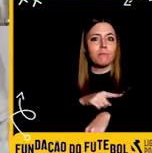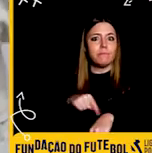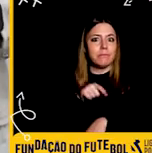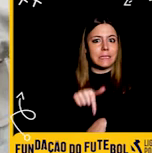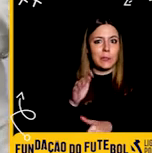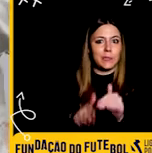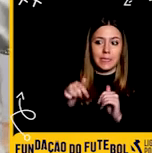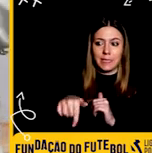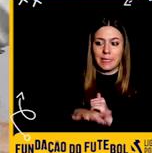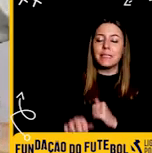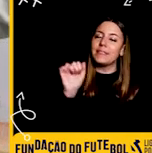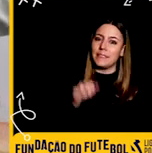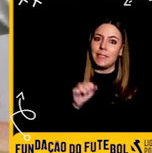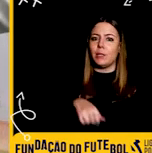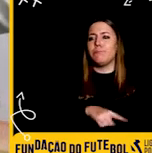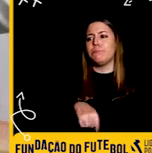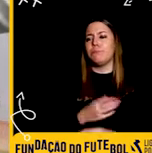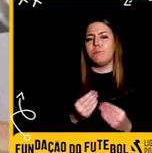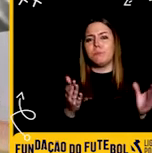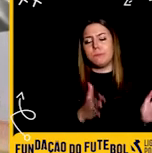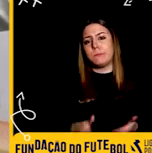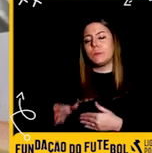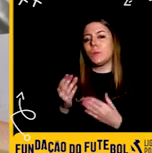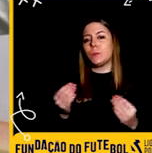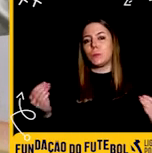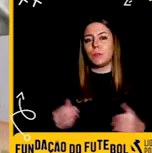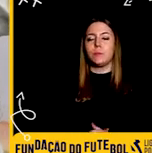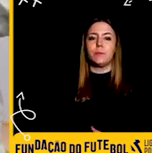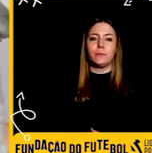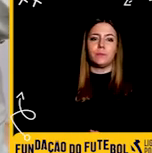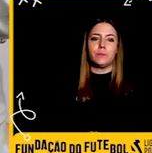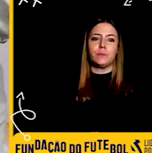momentos passados aqui? Sim. Neste sítio onde estamos? Muitos momentos, muitas...